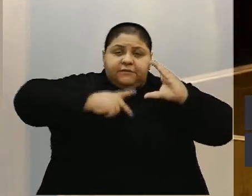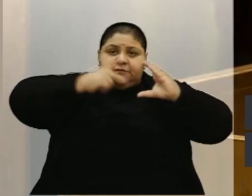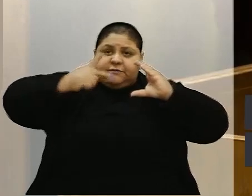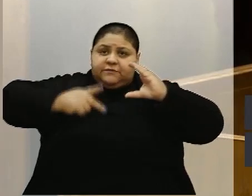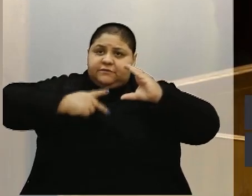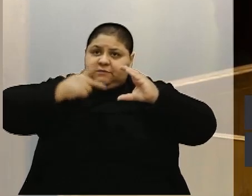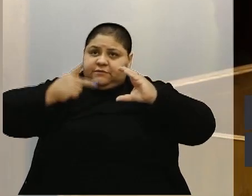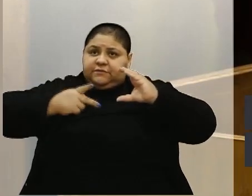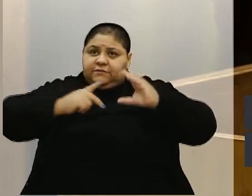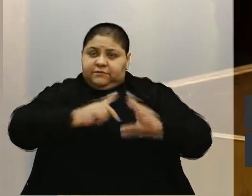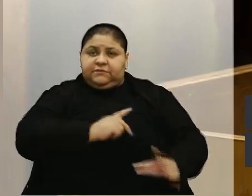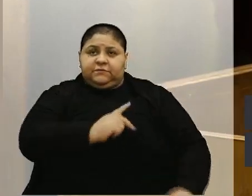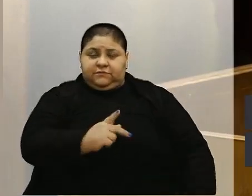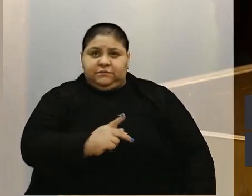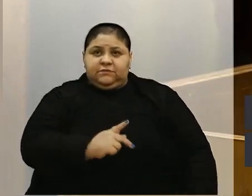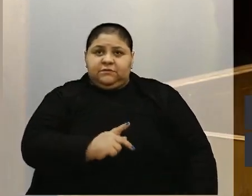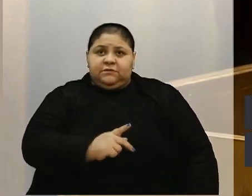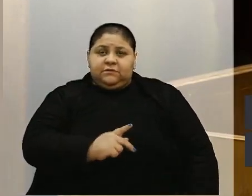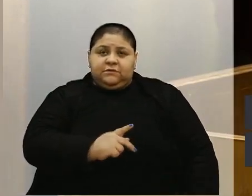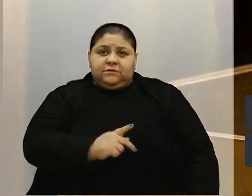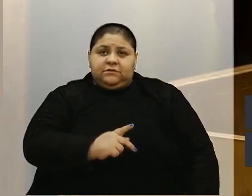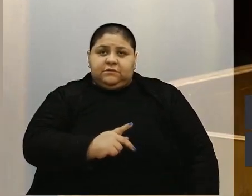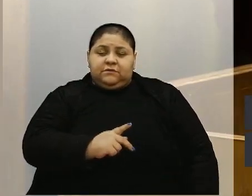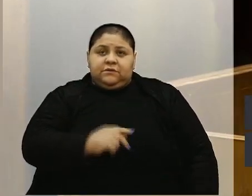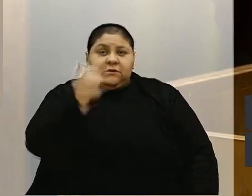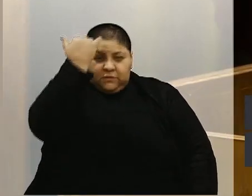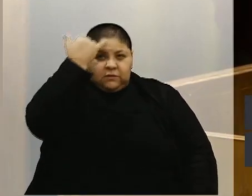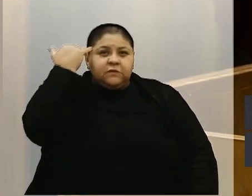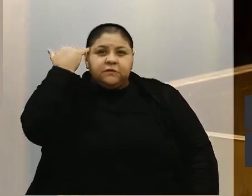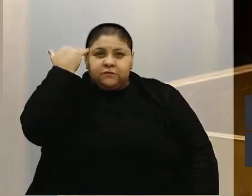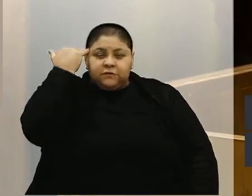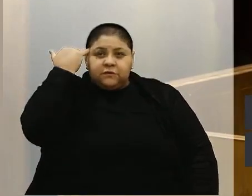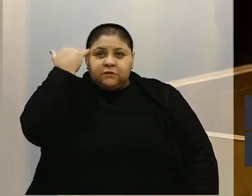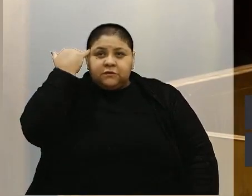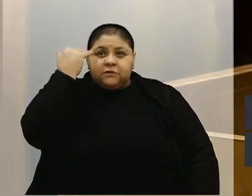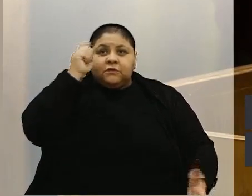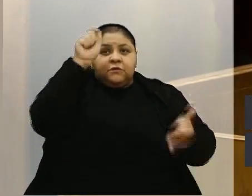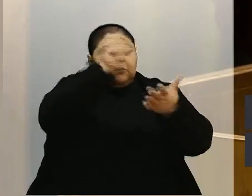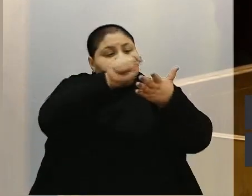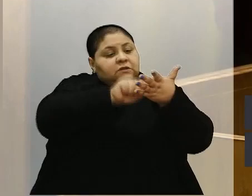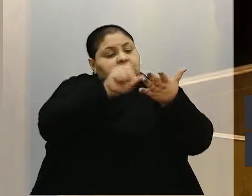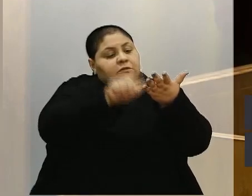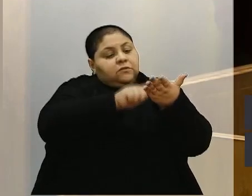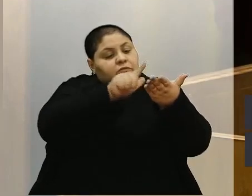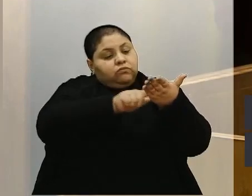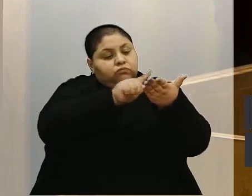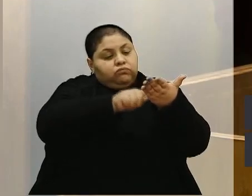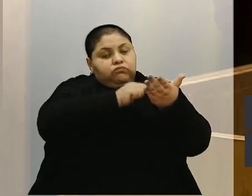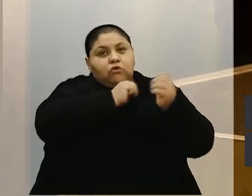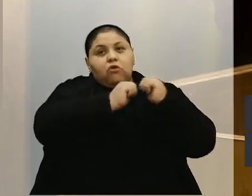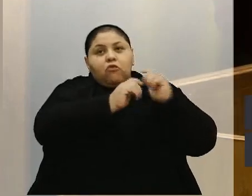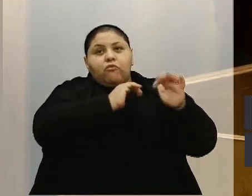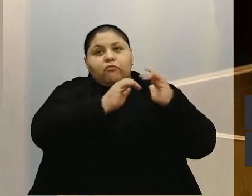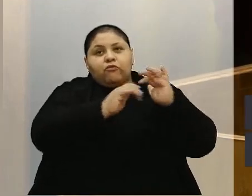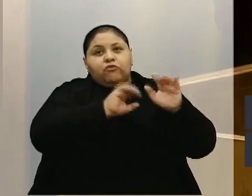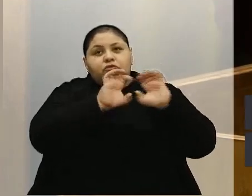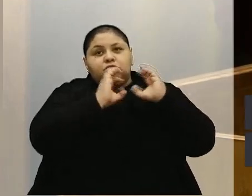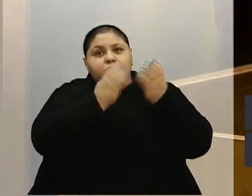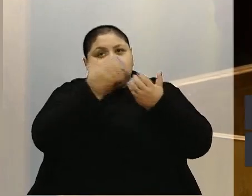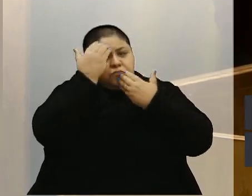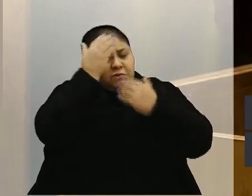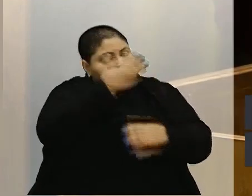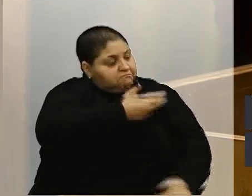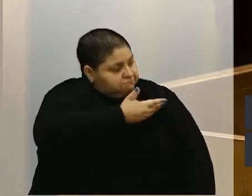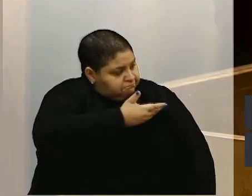tutela e a presidência do nosso amigo José D'Ambrosio, escreveram um livro sobre o movimento comunitário. Obrigado, D'Ambrosio. Quero